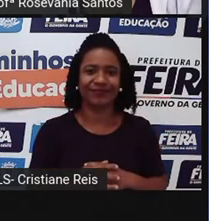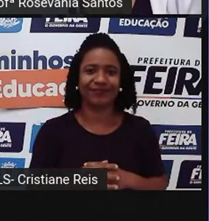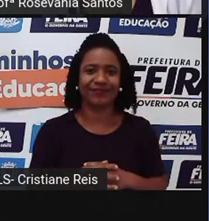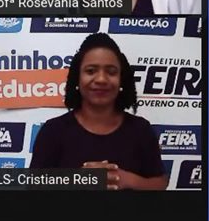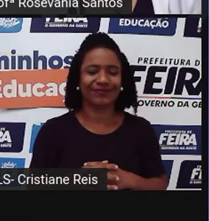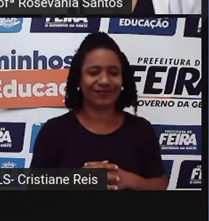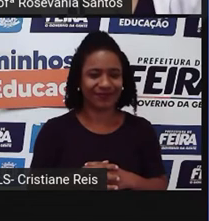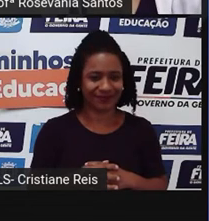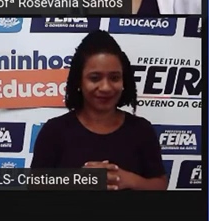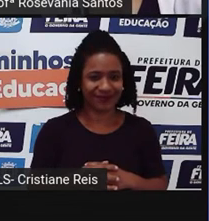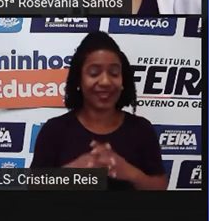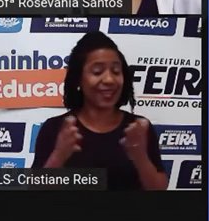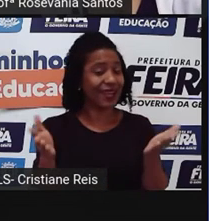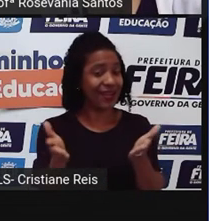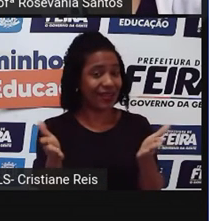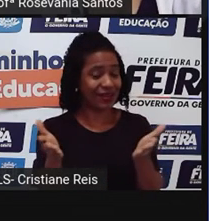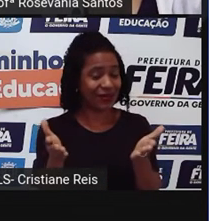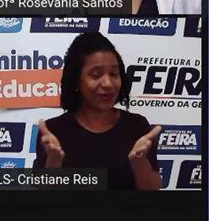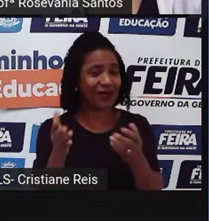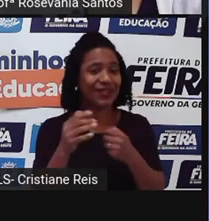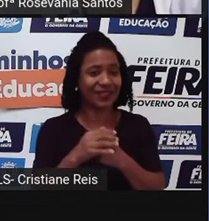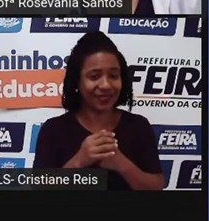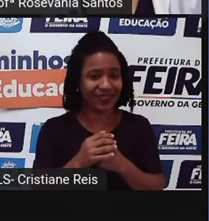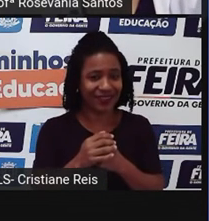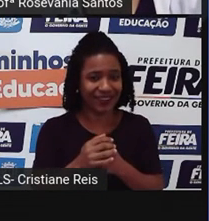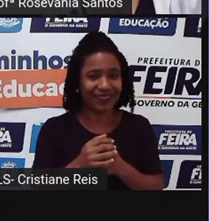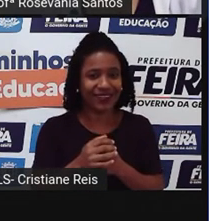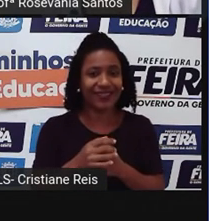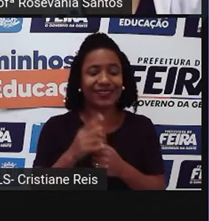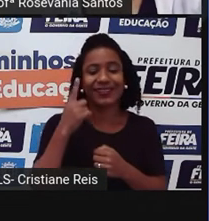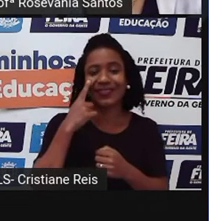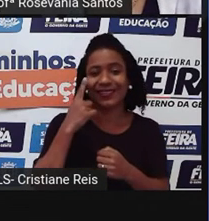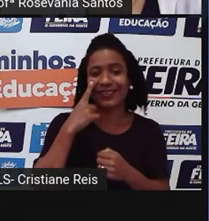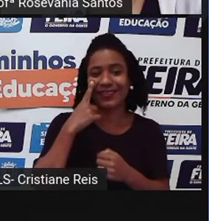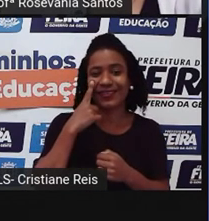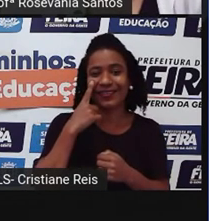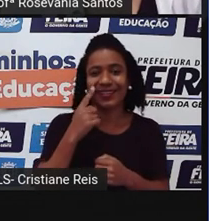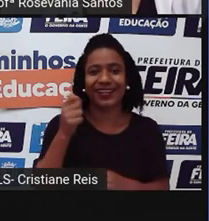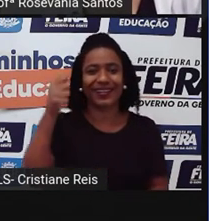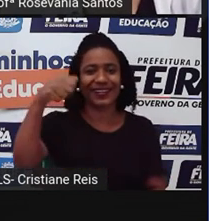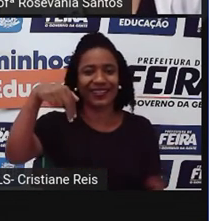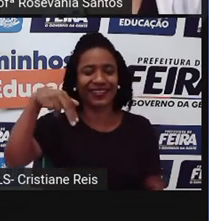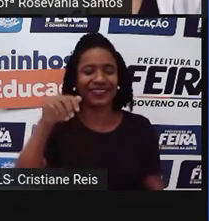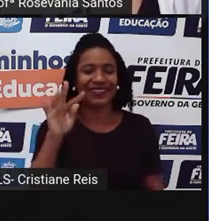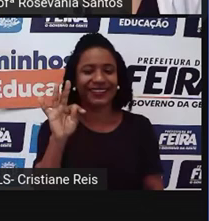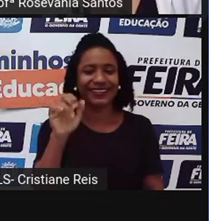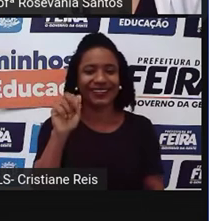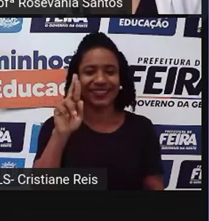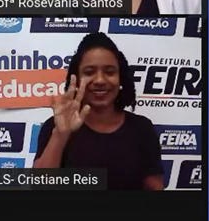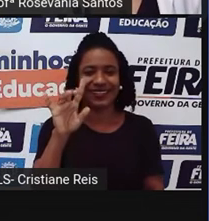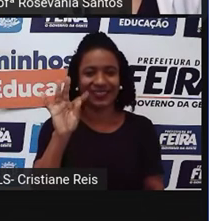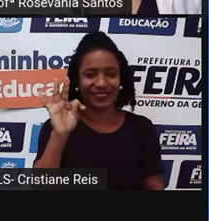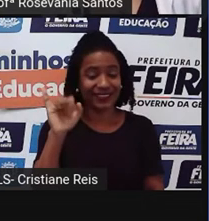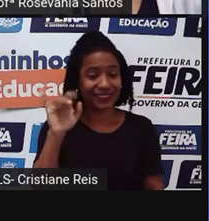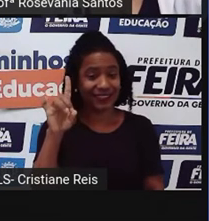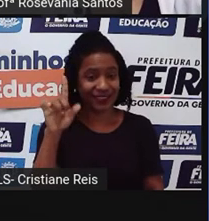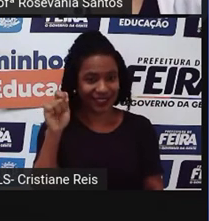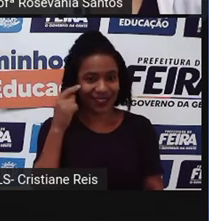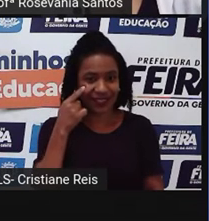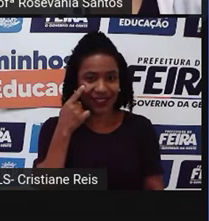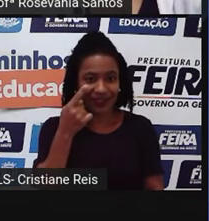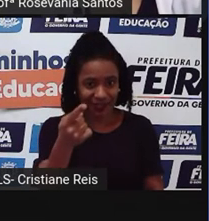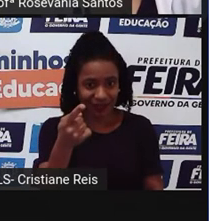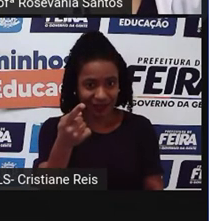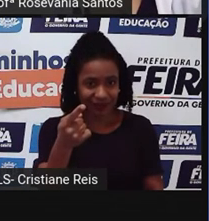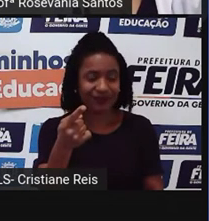Infelizmente, né? E aí, o que foi que eu disse para vocês? Que a gente tem o quê? A Antártida. E essa Antártida, gente,